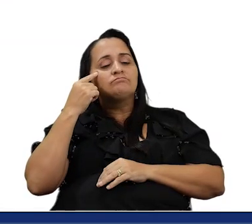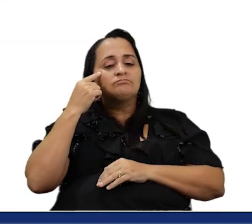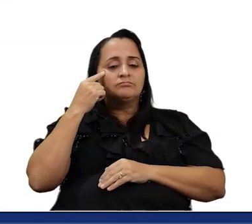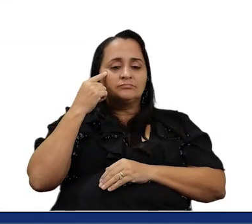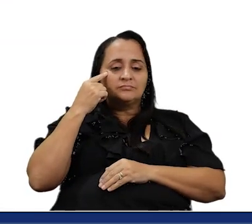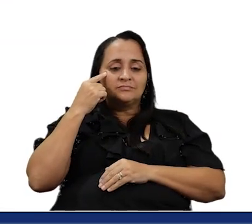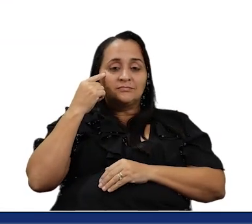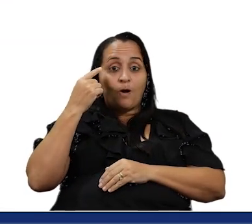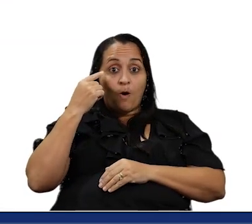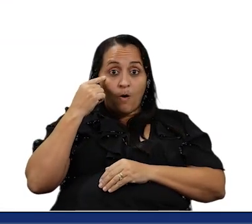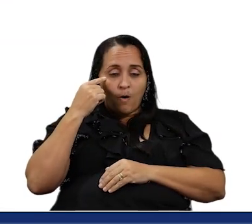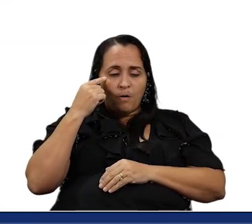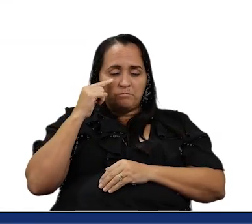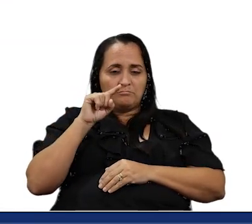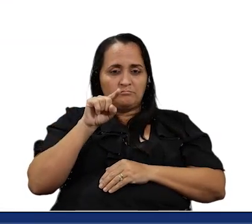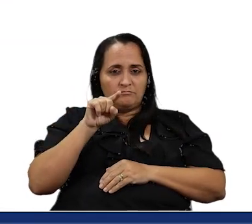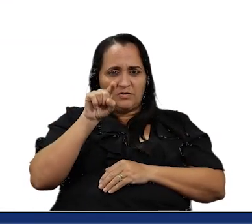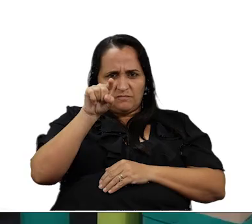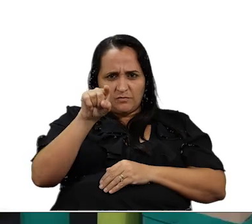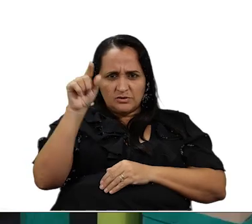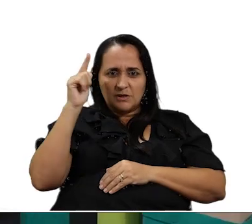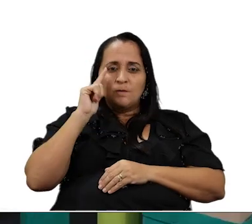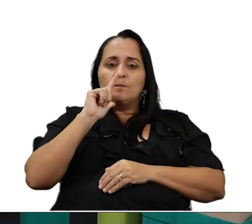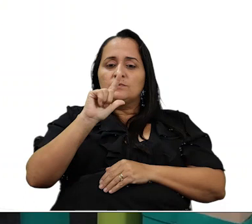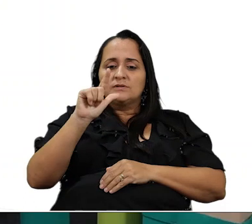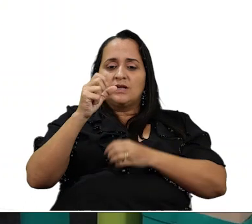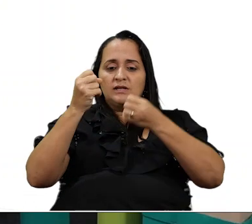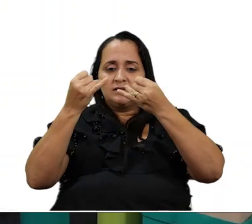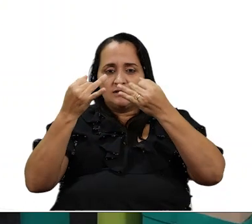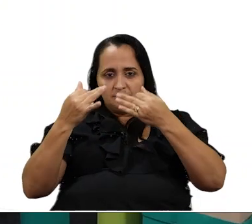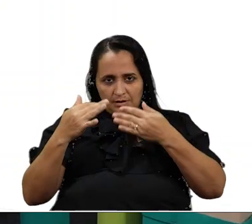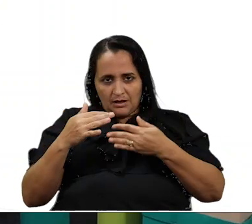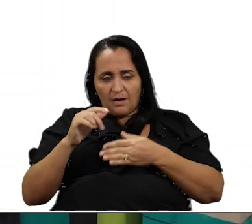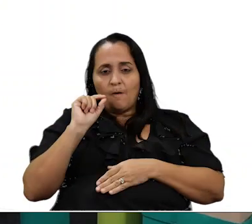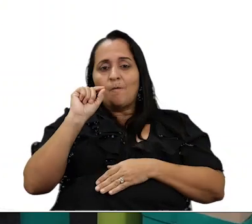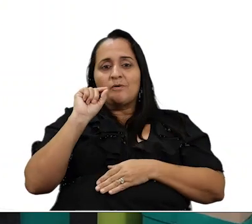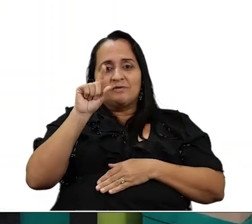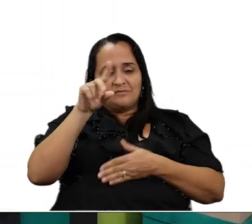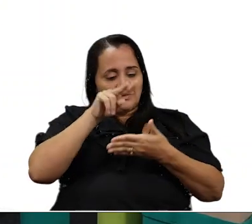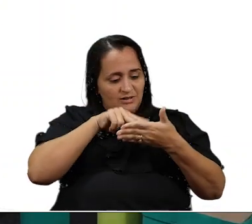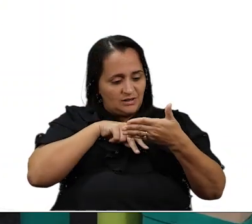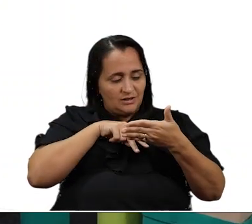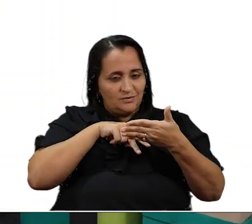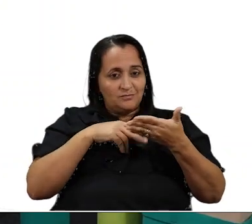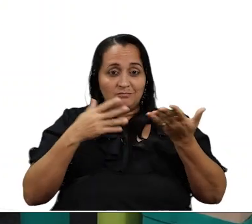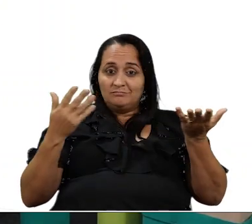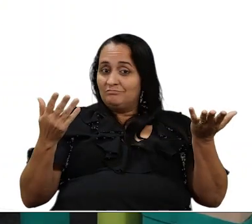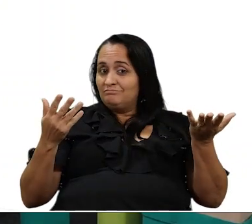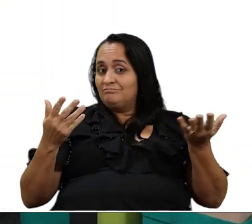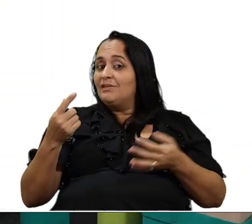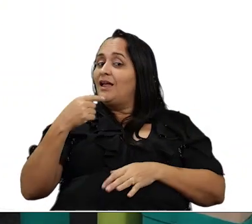Você consegue explicar aquilo que leu? Para eu estar aqui explicando esse assunto para você, eu tive